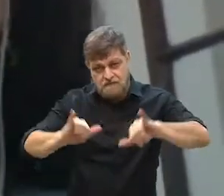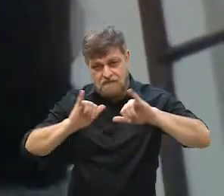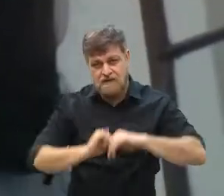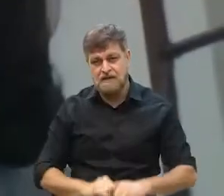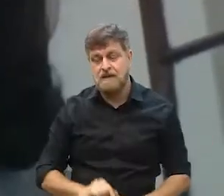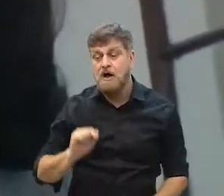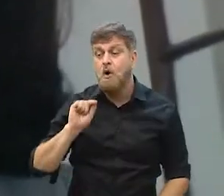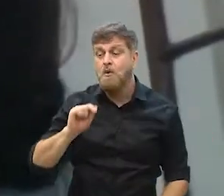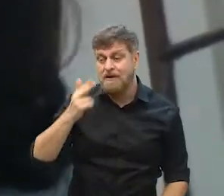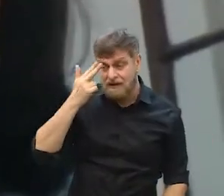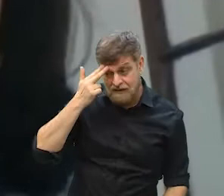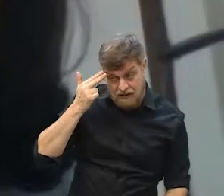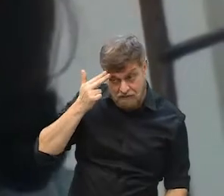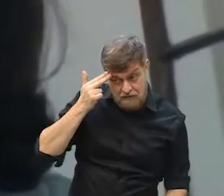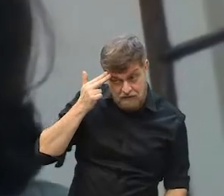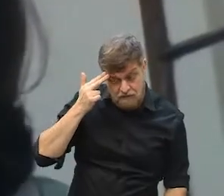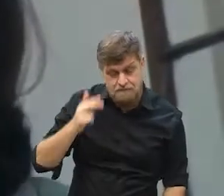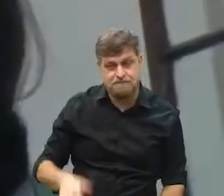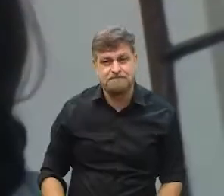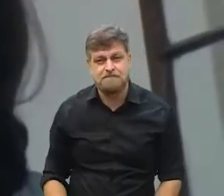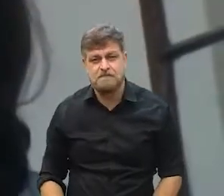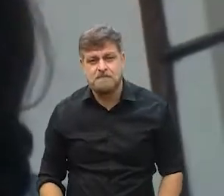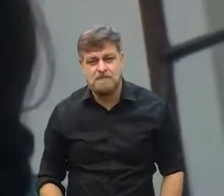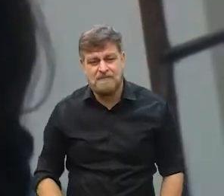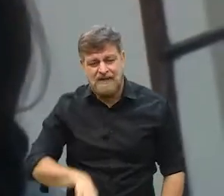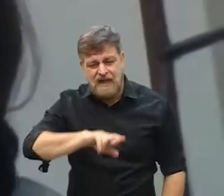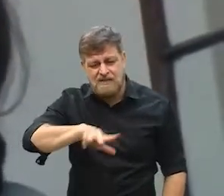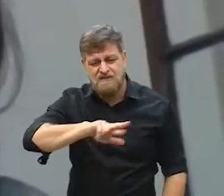é uma desigualdade